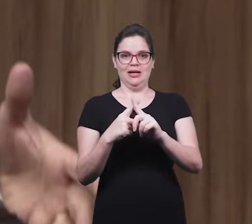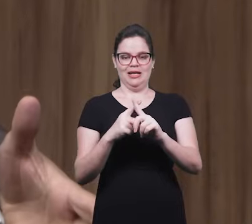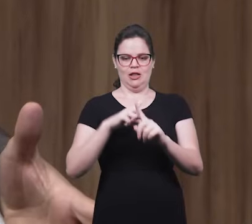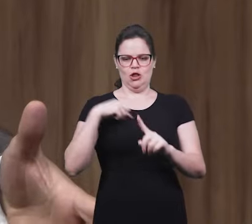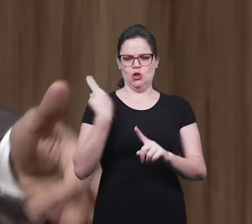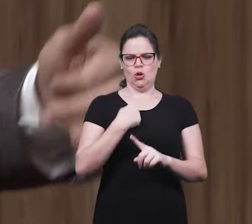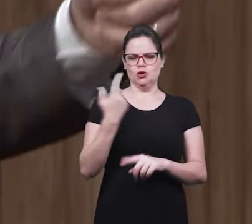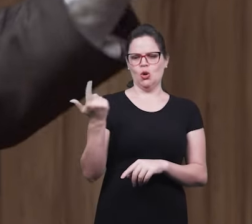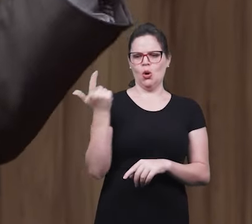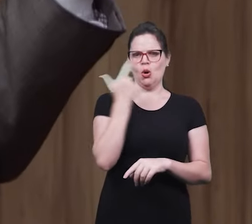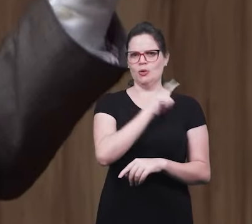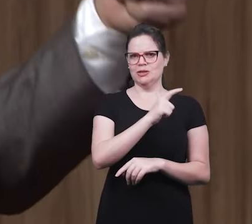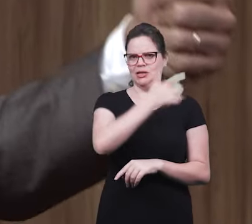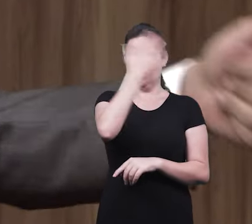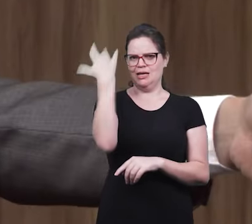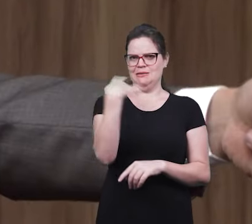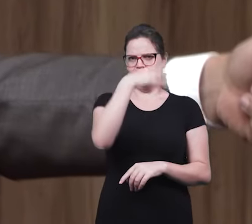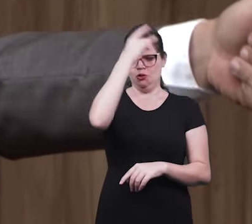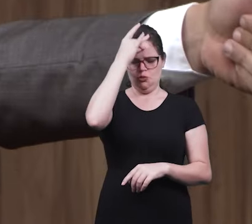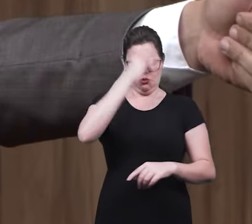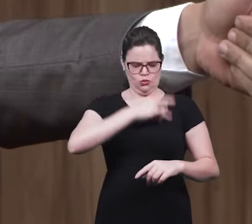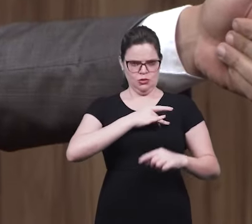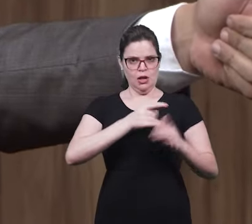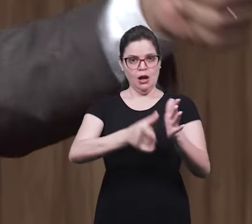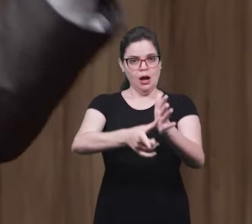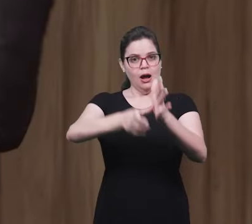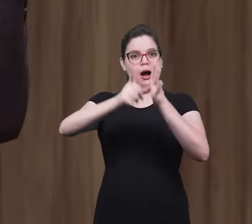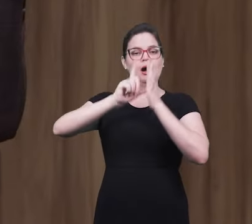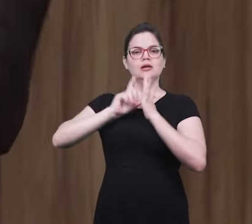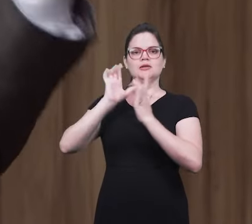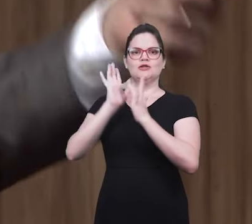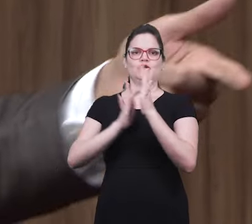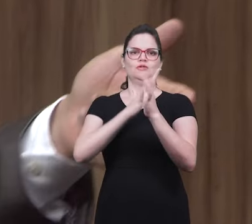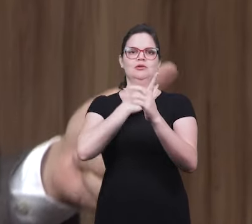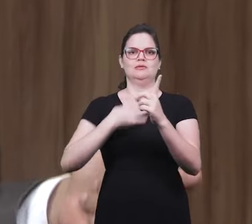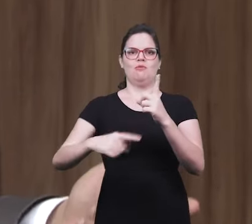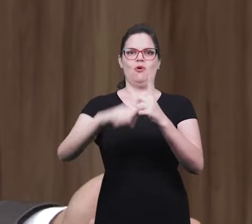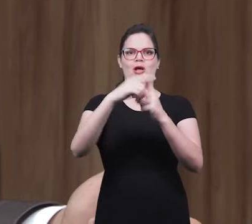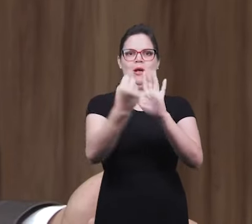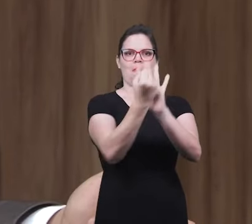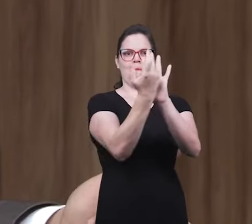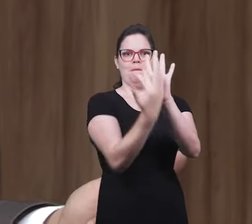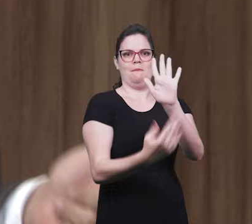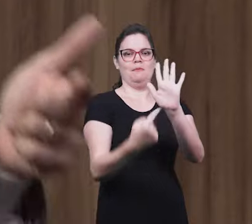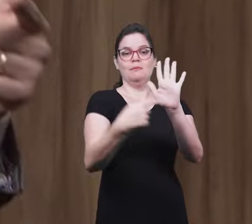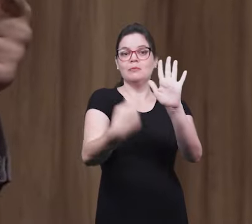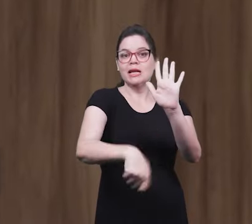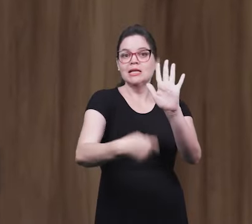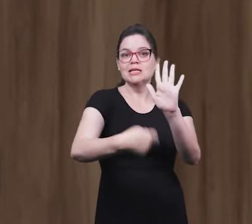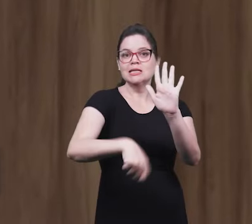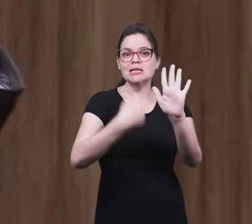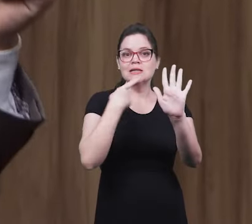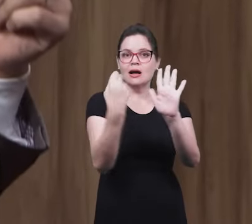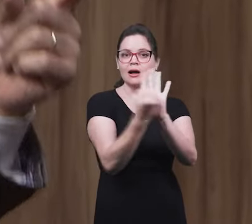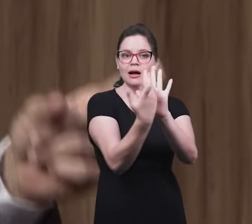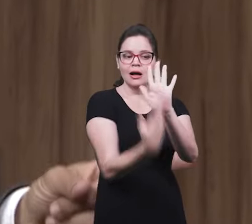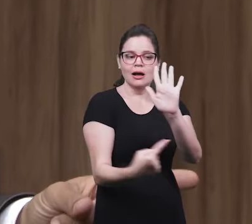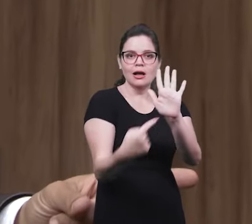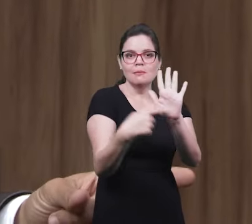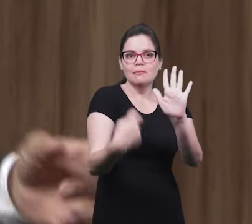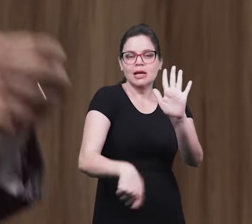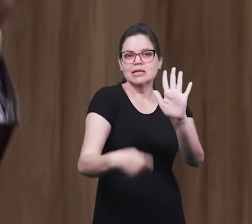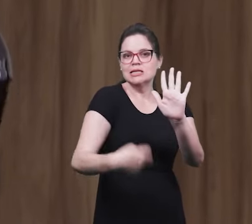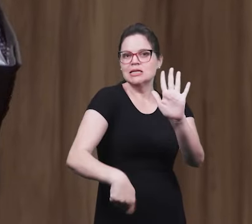recebermos o Espírito Santo, ele precisou morrer na cruz do Calvário. Ele derramou o seu sangue carmesim. Foi o preço que ninguém poderia